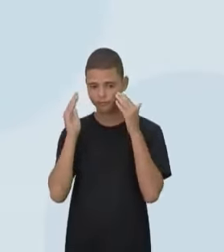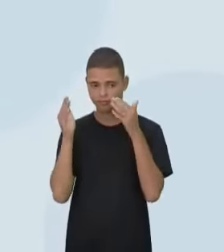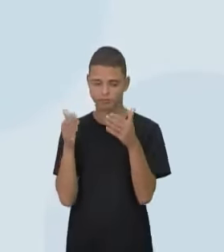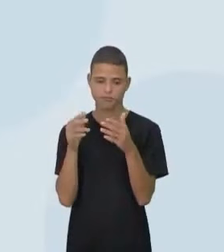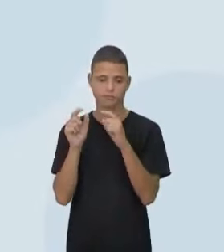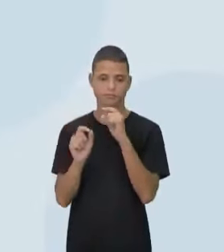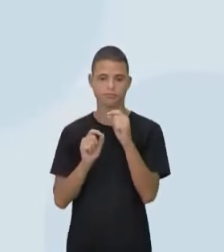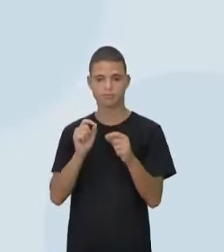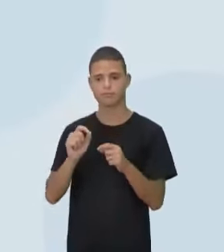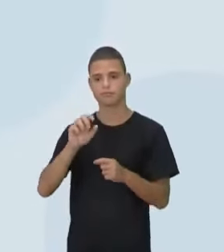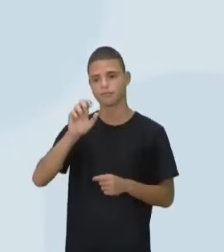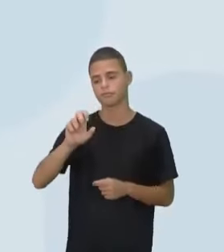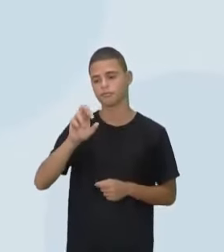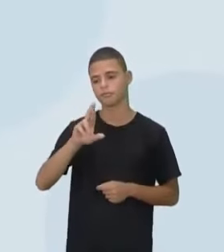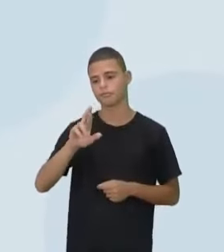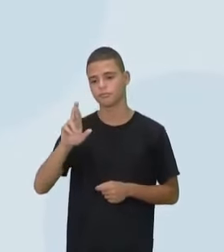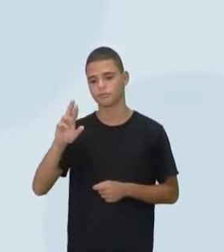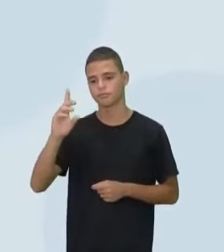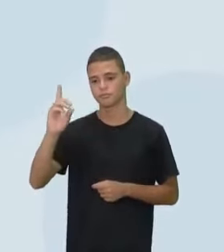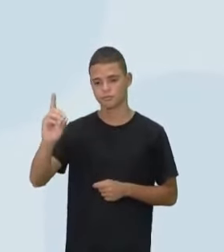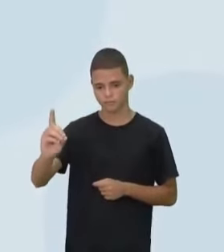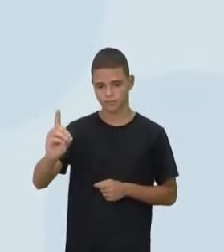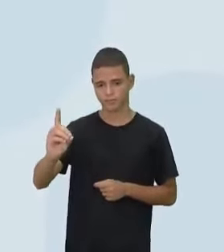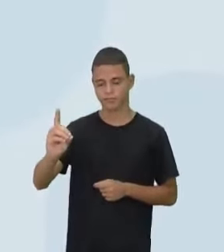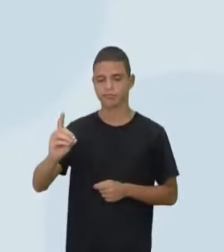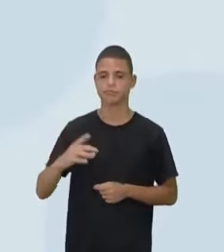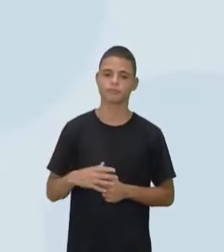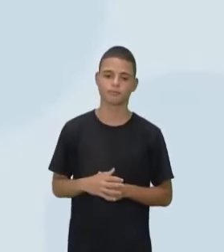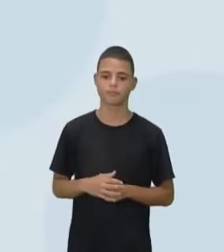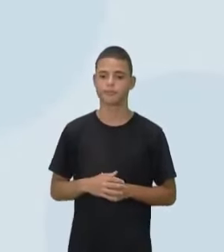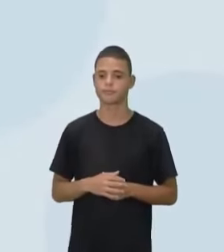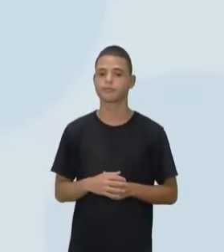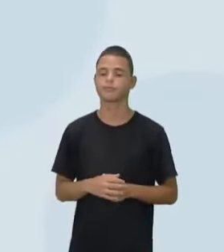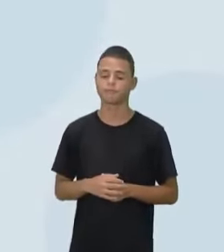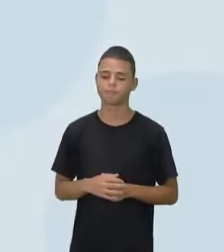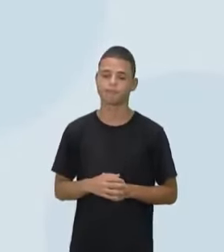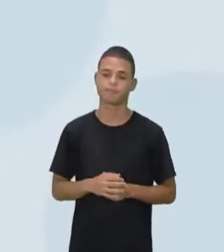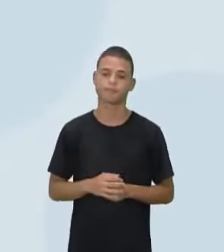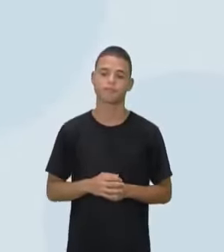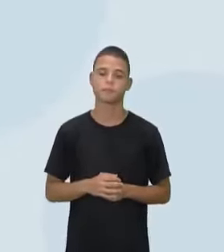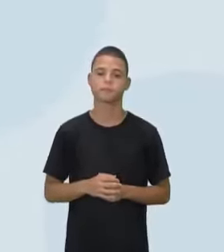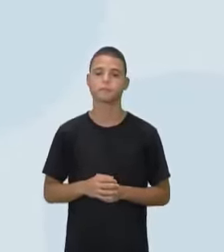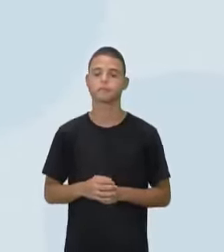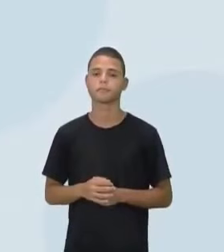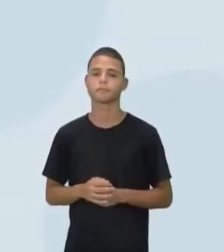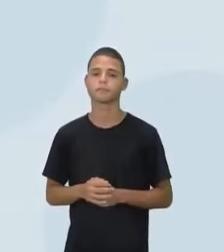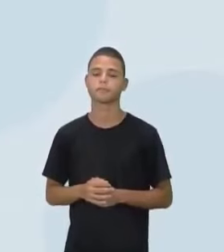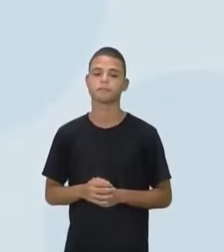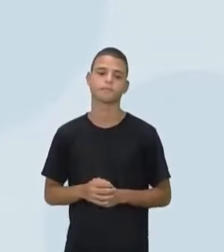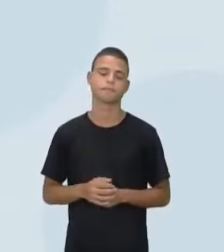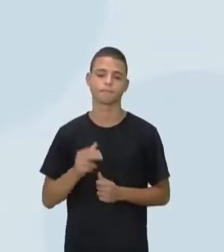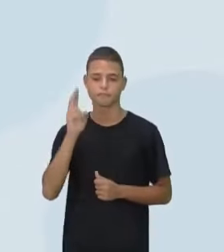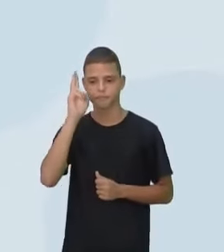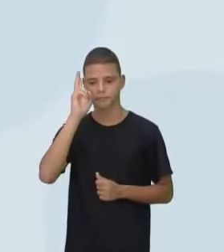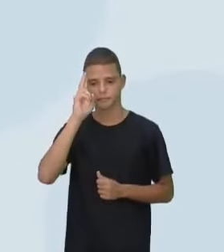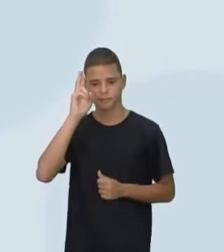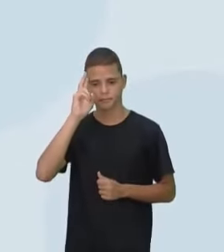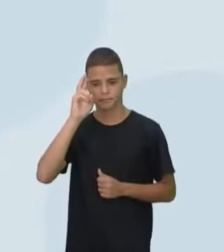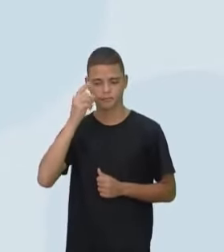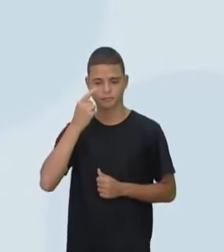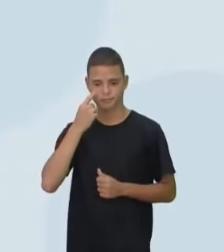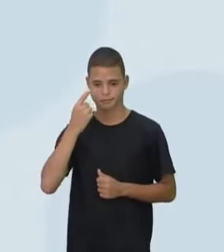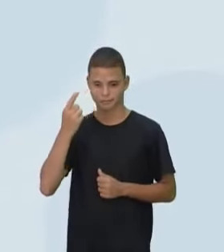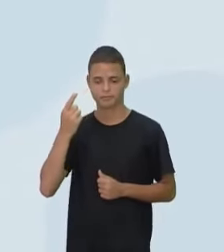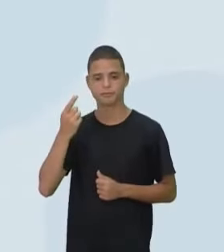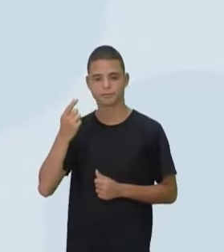o ERRD, Educação para a Redução de Riscos e Desastres, que está aí na base dessa pirâmide. Relembrando aí o que foi